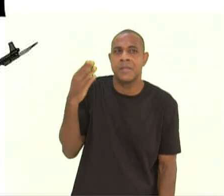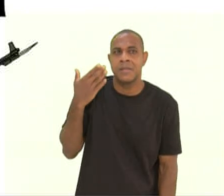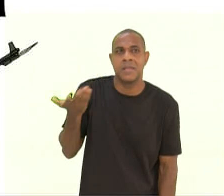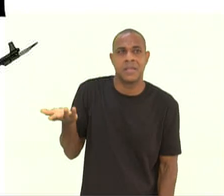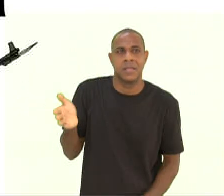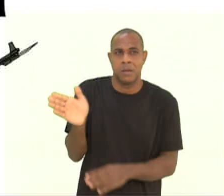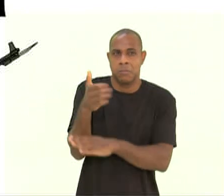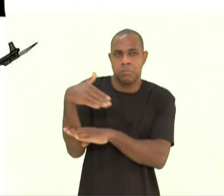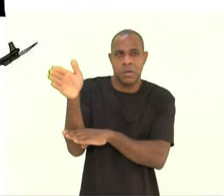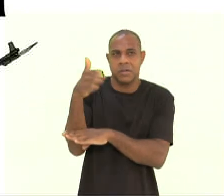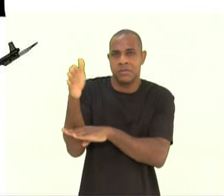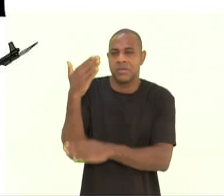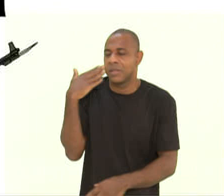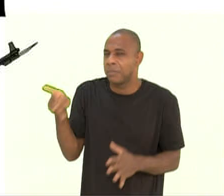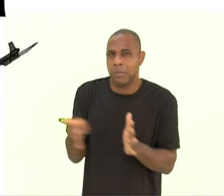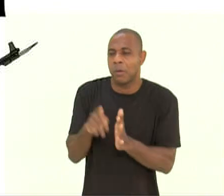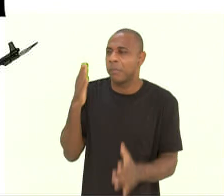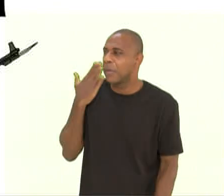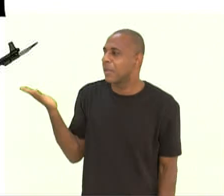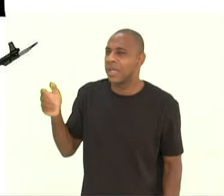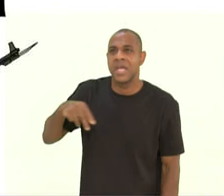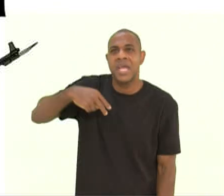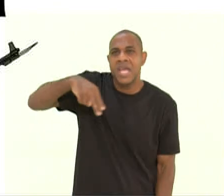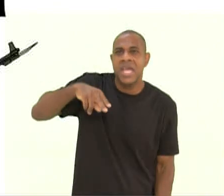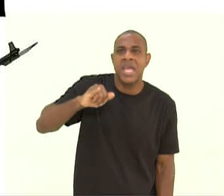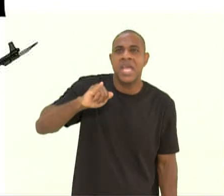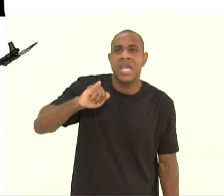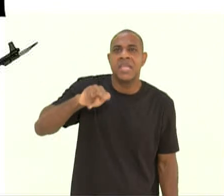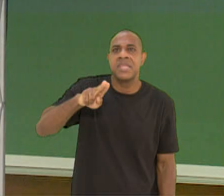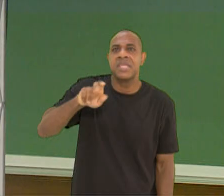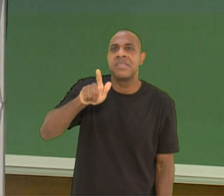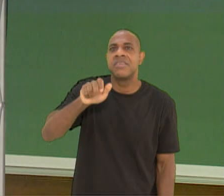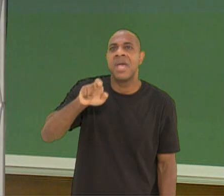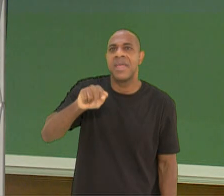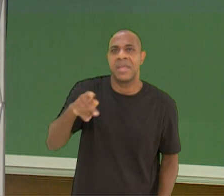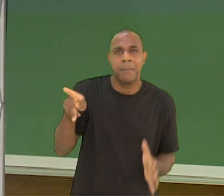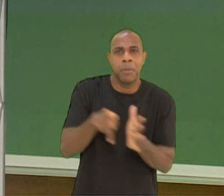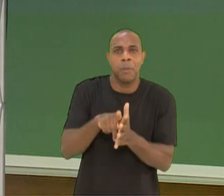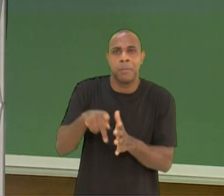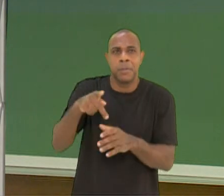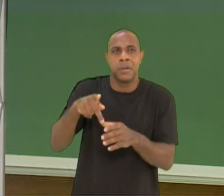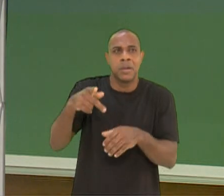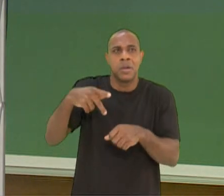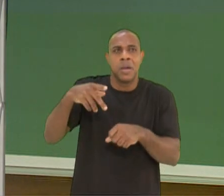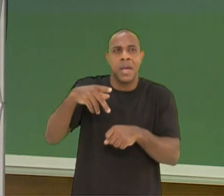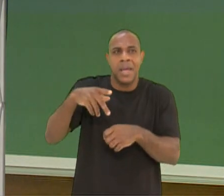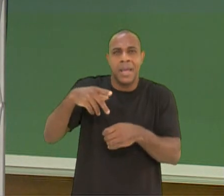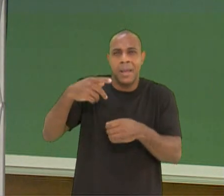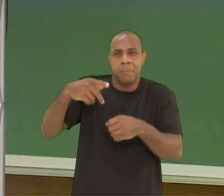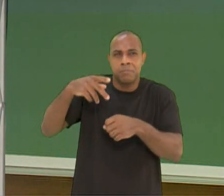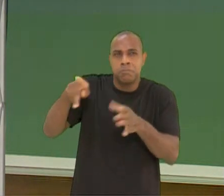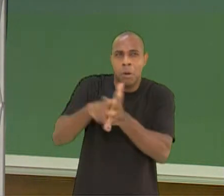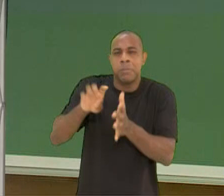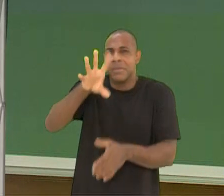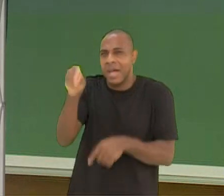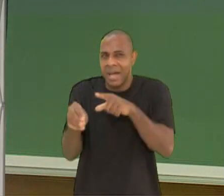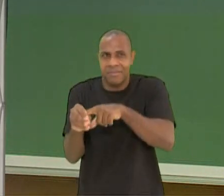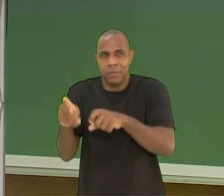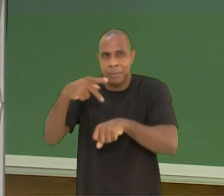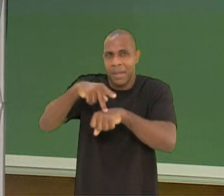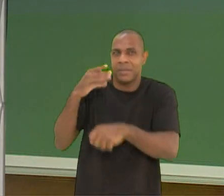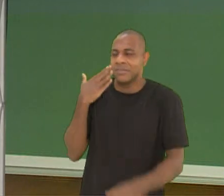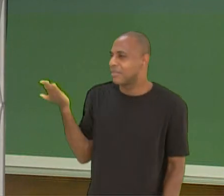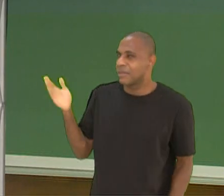Boko Haram. É uma organização terrorista na Nigéria, militarizada e que tem um objetivo. Qual